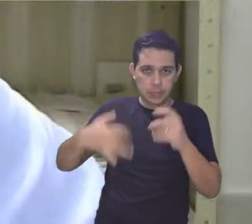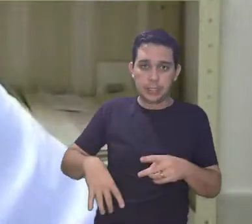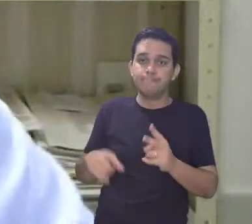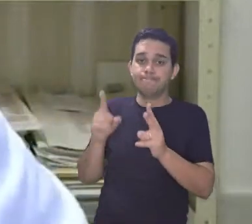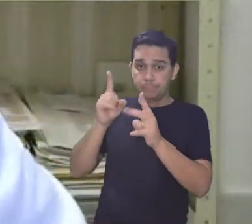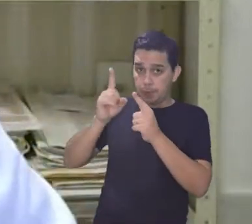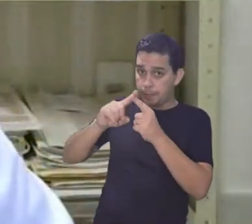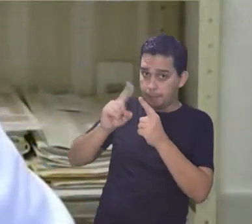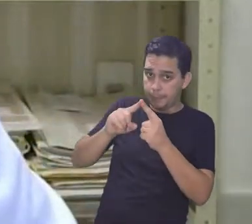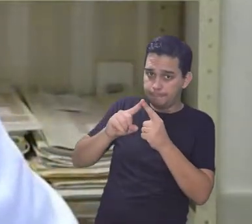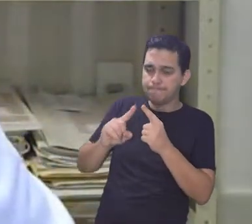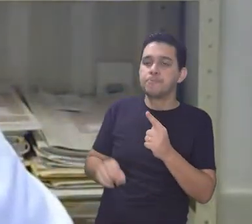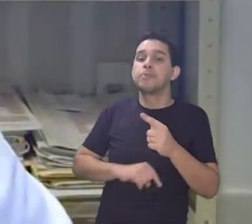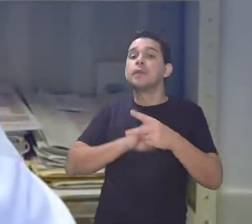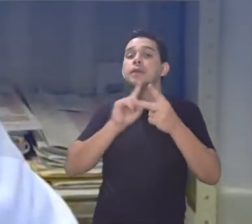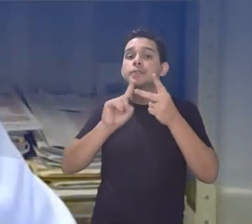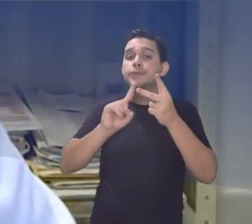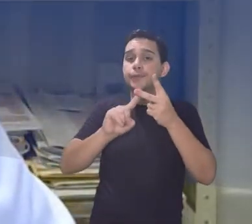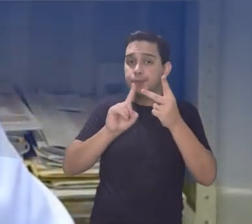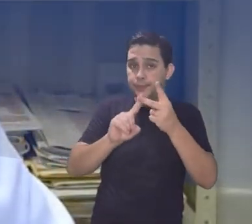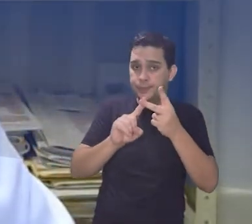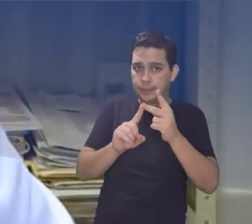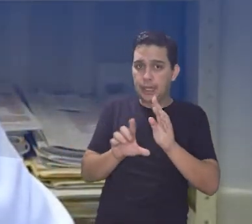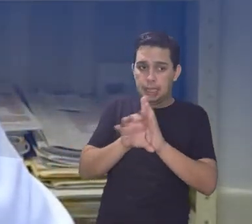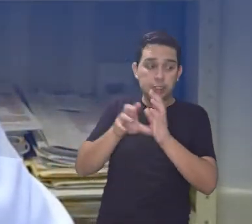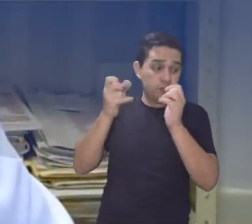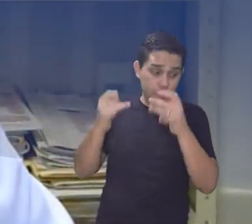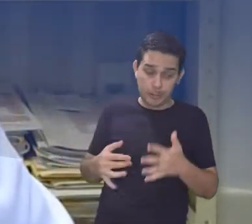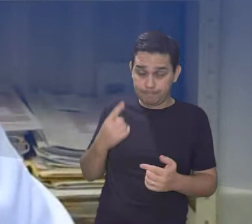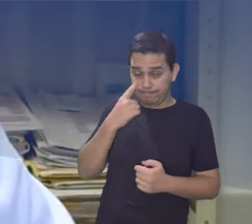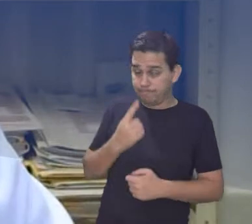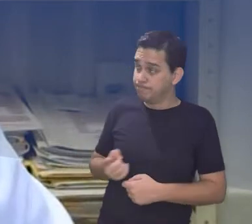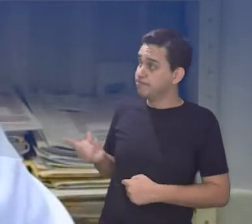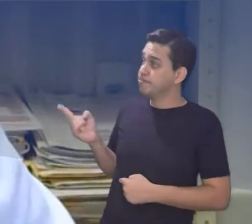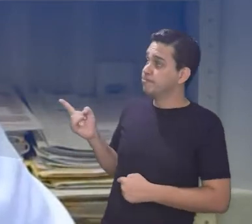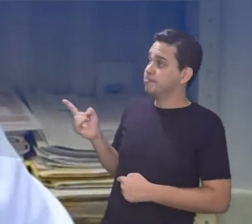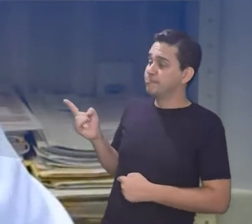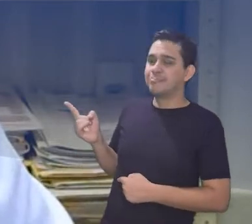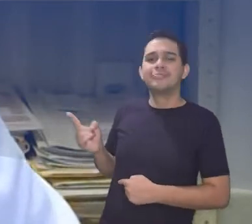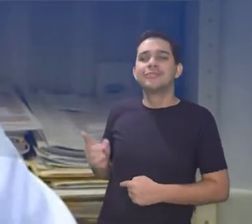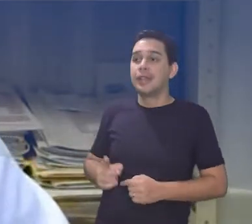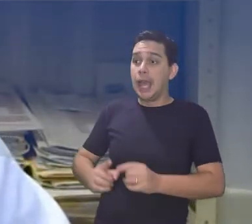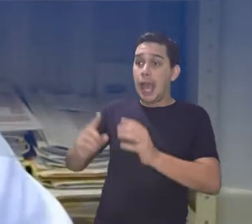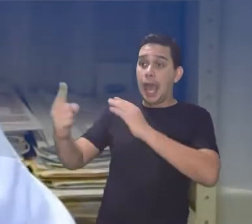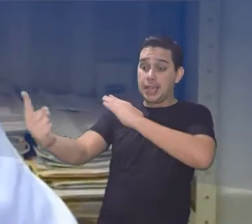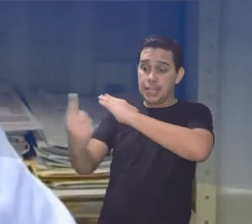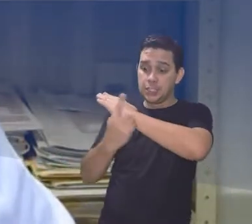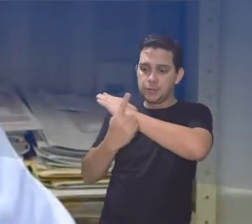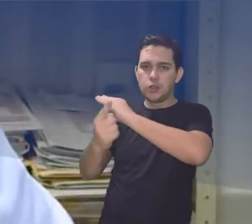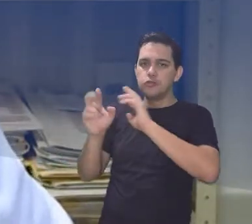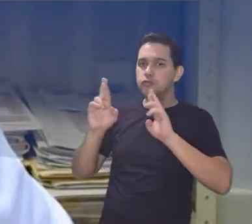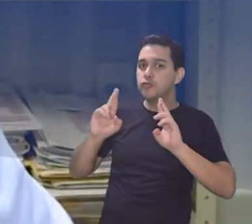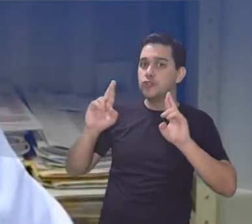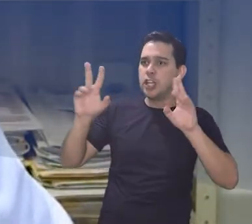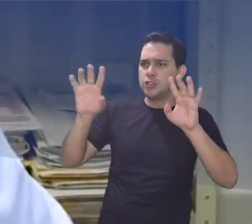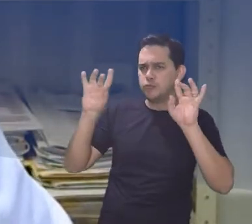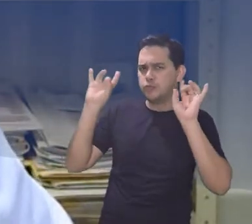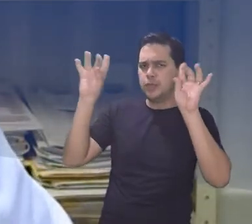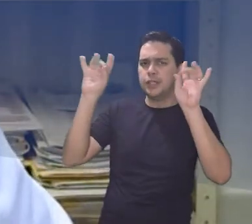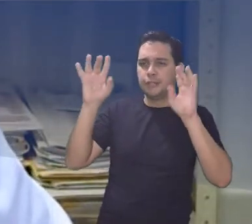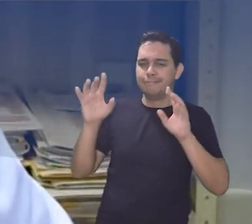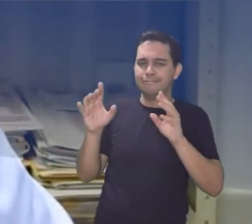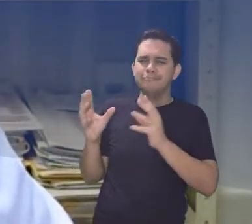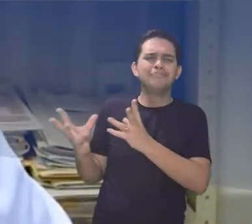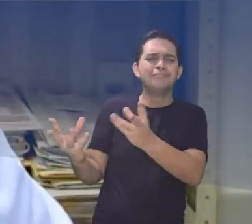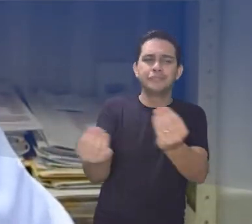prioritário também envolve, por outro lado, o atendimento diferenciado, que é um aspecto que às vezes as pessoas não conhecem